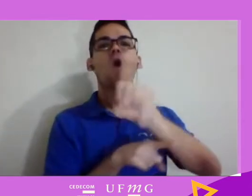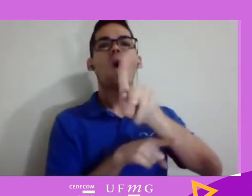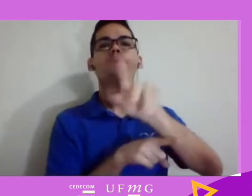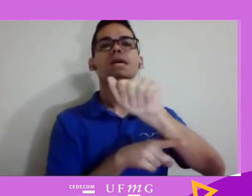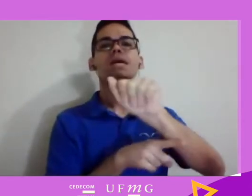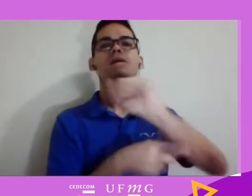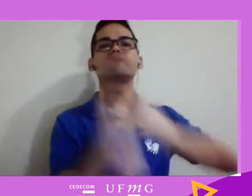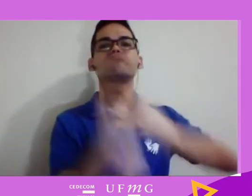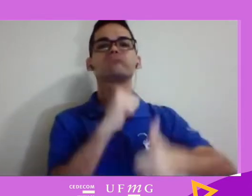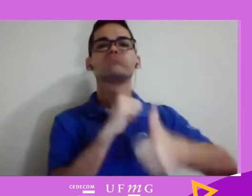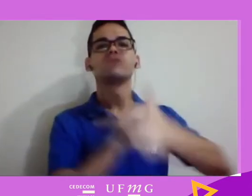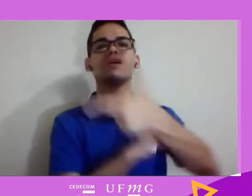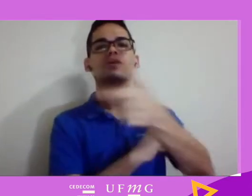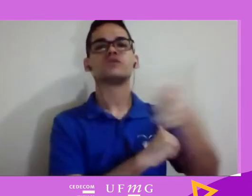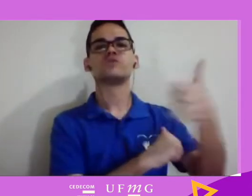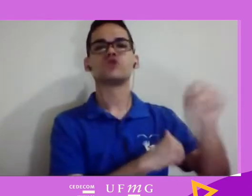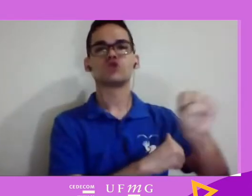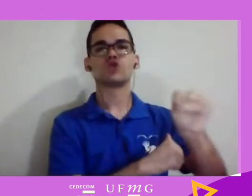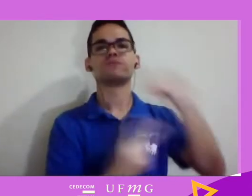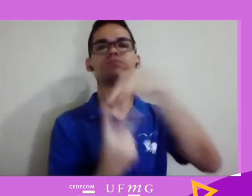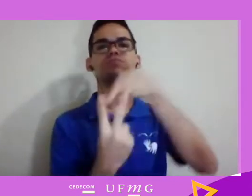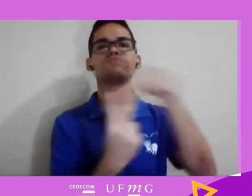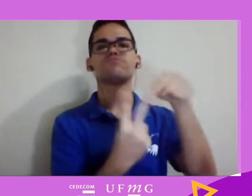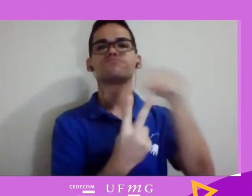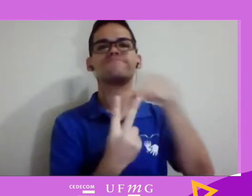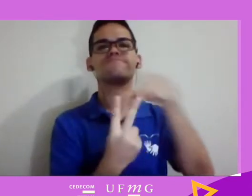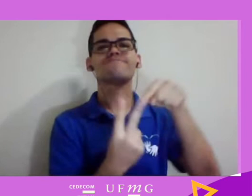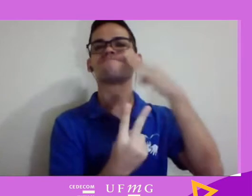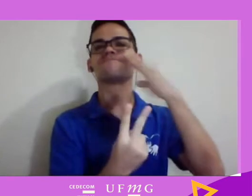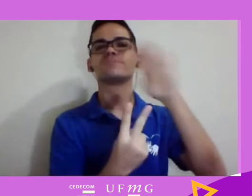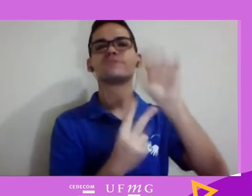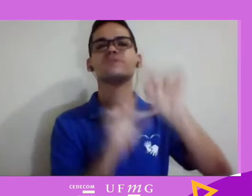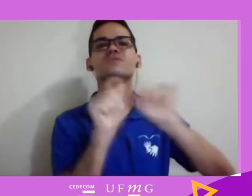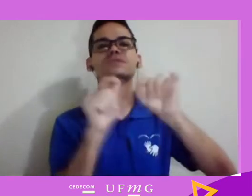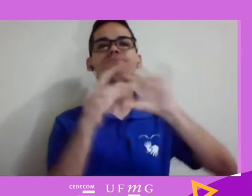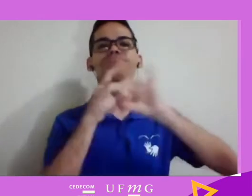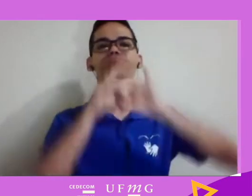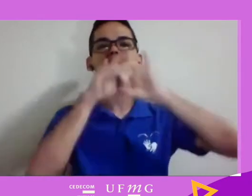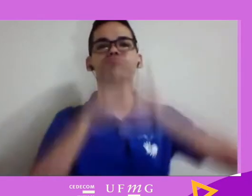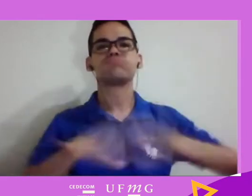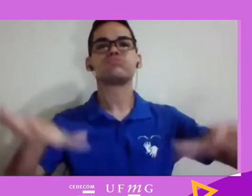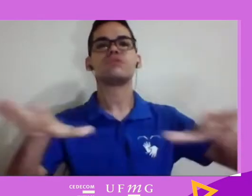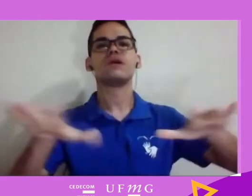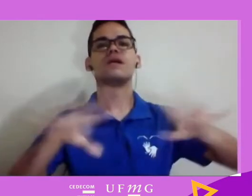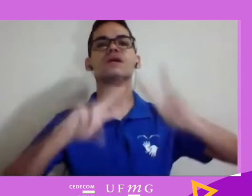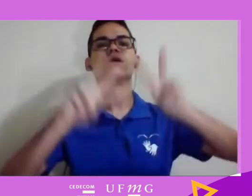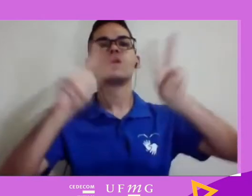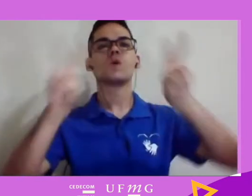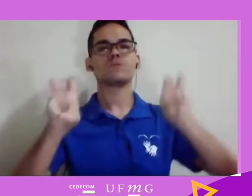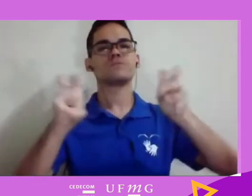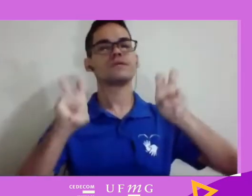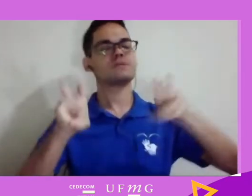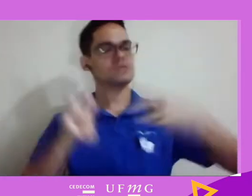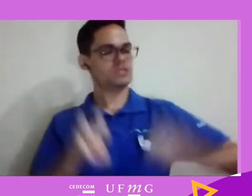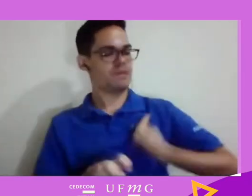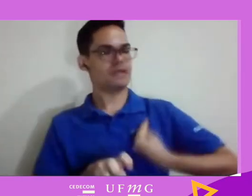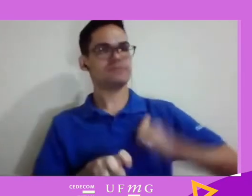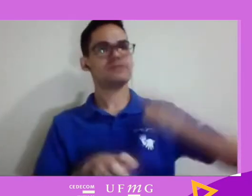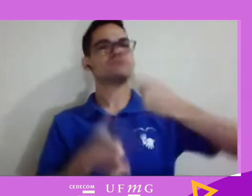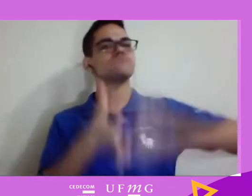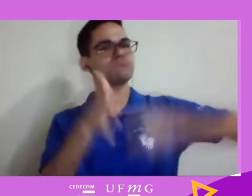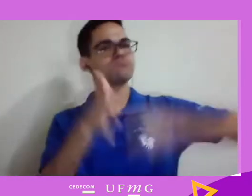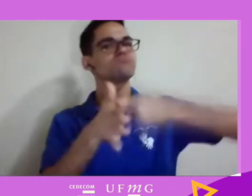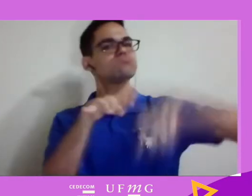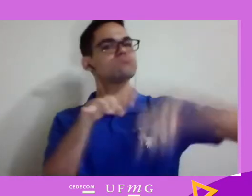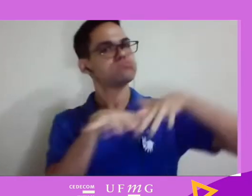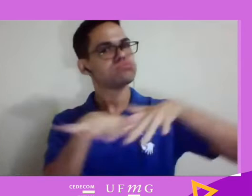grandes eventos midiáticos hoje eles são todos atravessados por essas questões de ativismo. E agora nós temos um